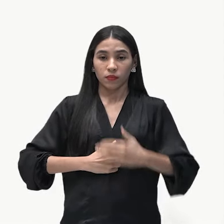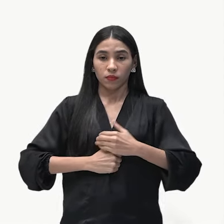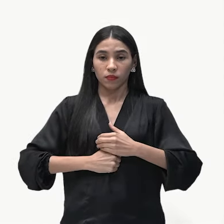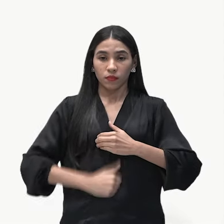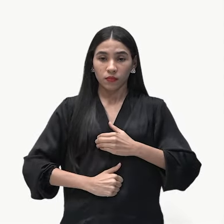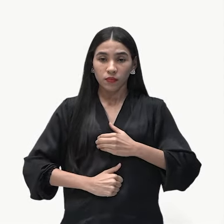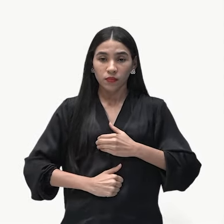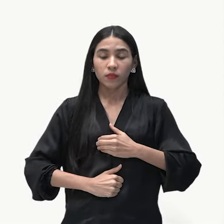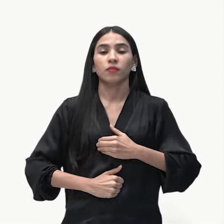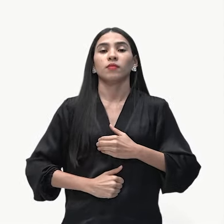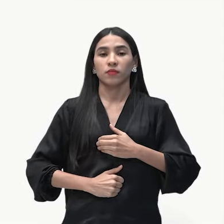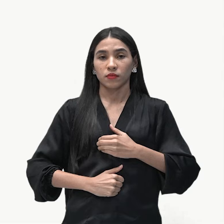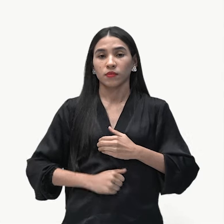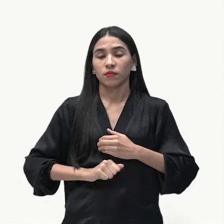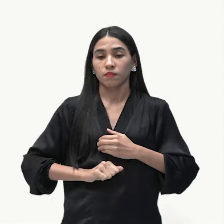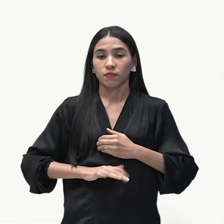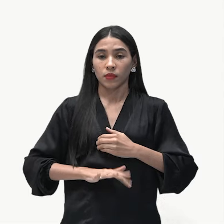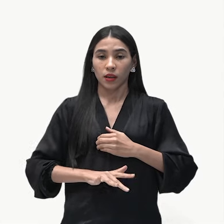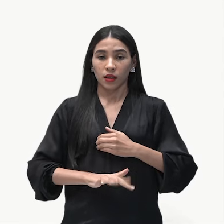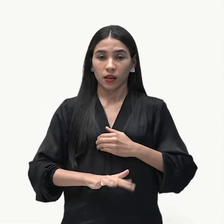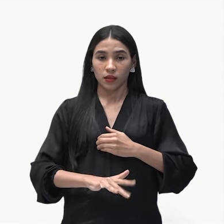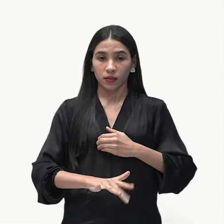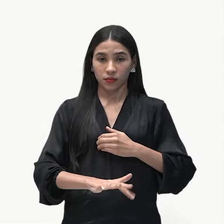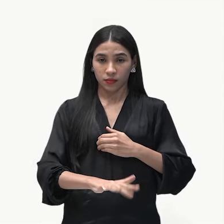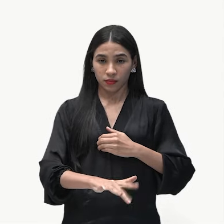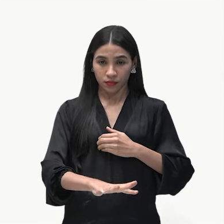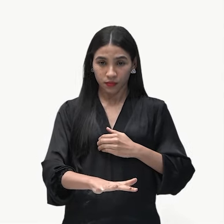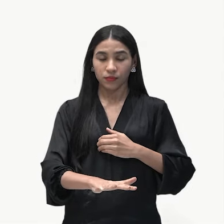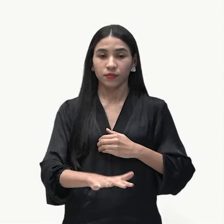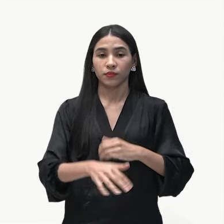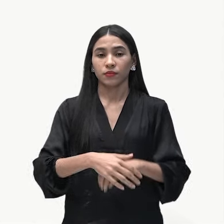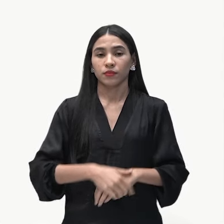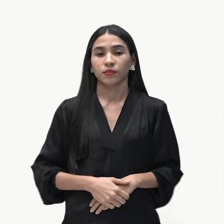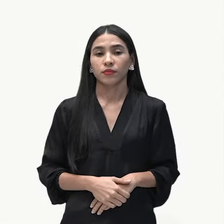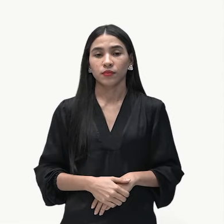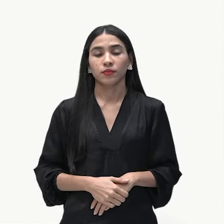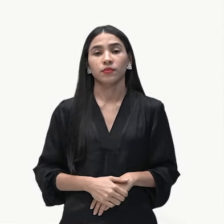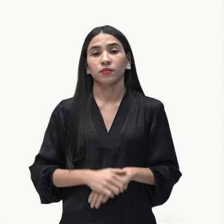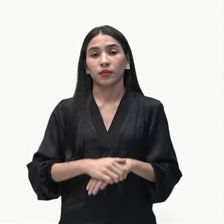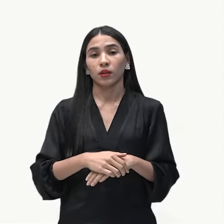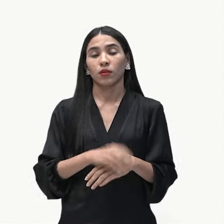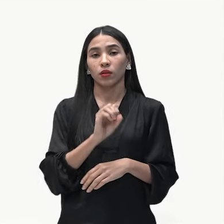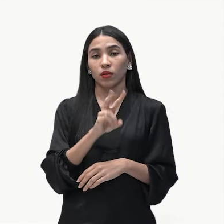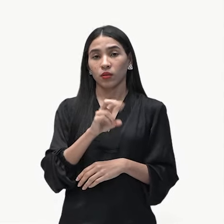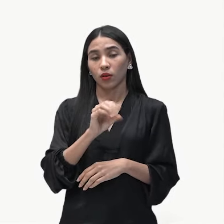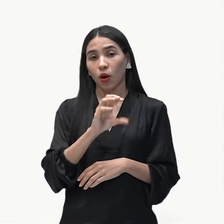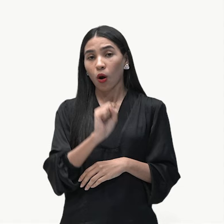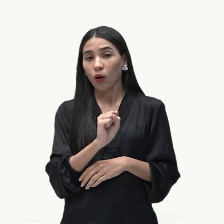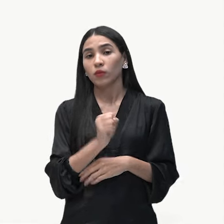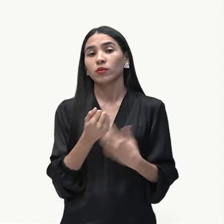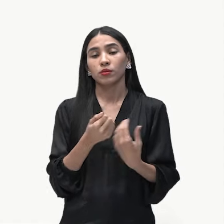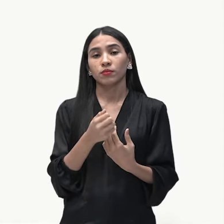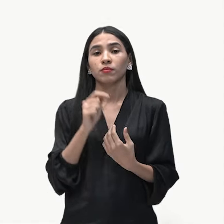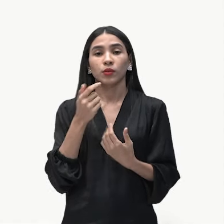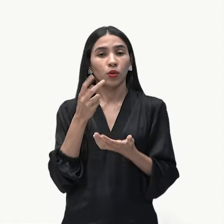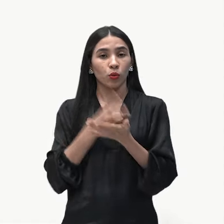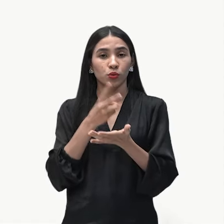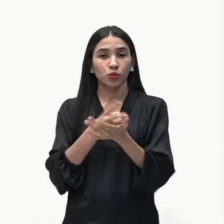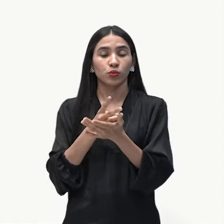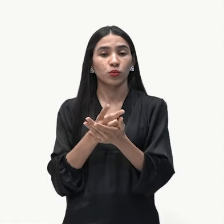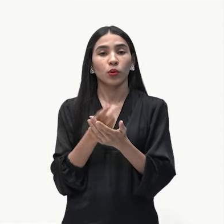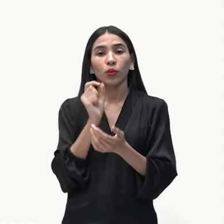e nas suas fezes ela vai eliminar os ovos desse parasita. Os ovos não fertilizados não continuam o